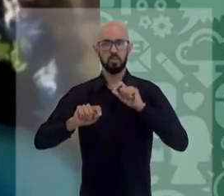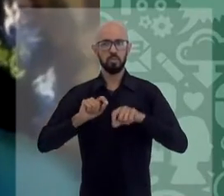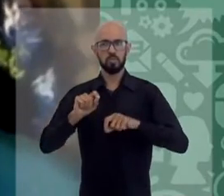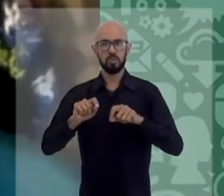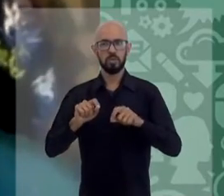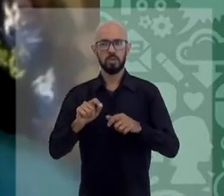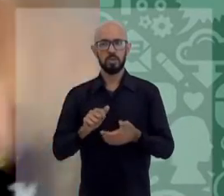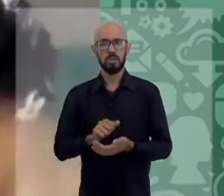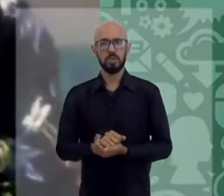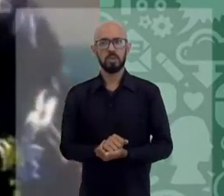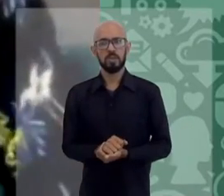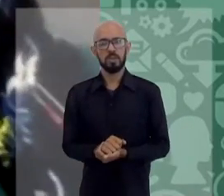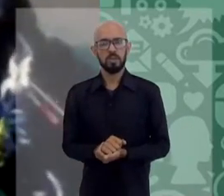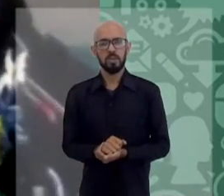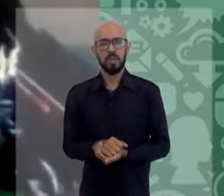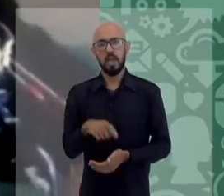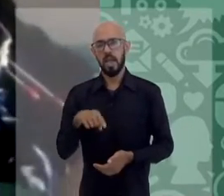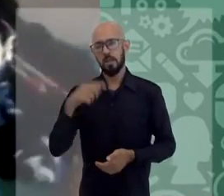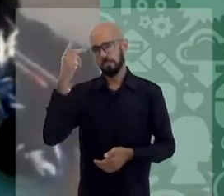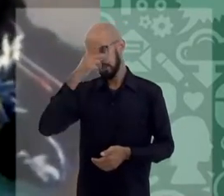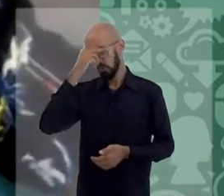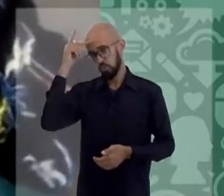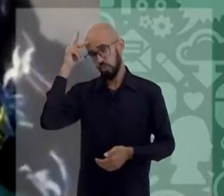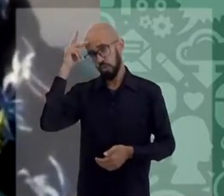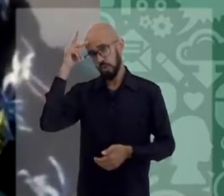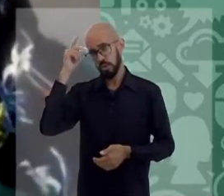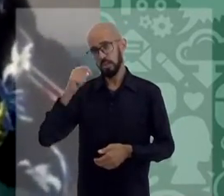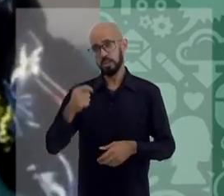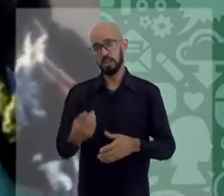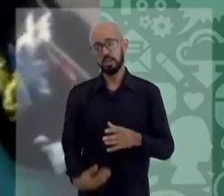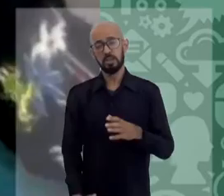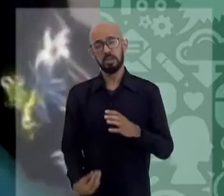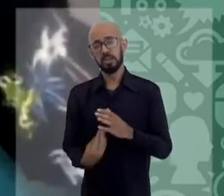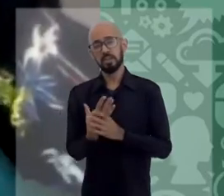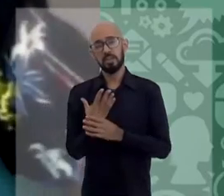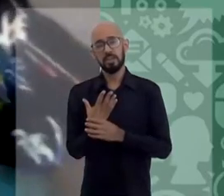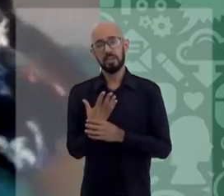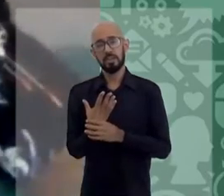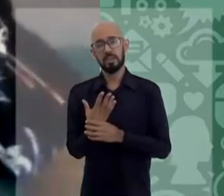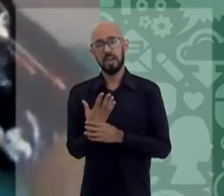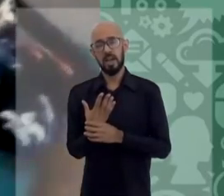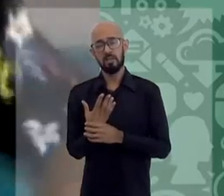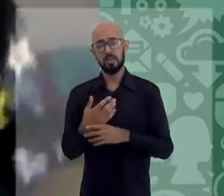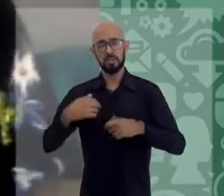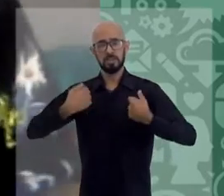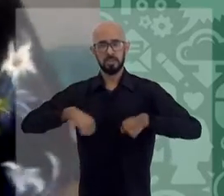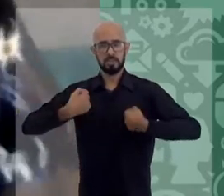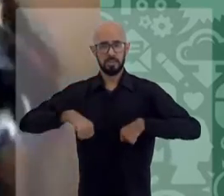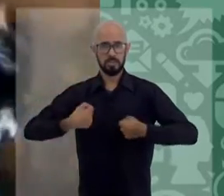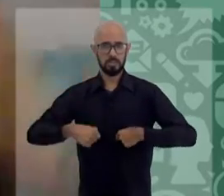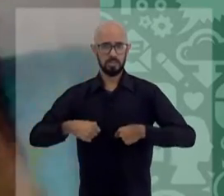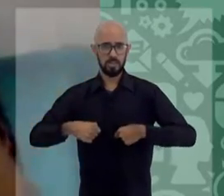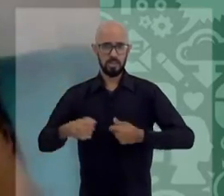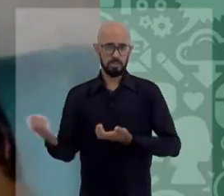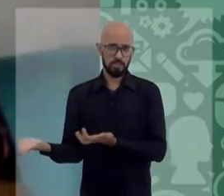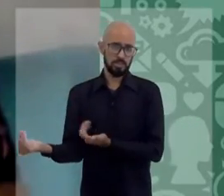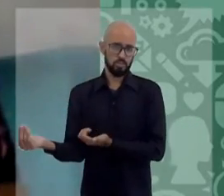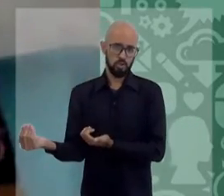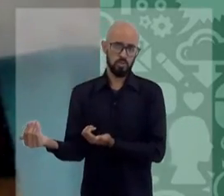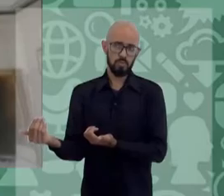que eles chamavam de o tio Suquita da política, que é o cara que emulava, pelo menos emulava, as